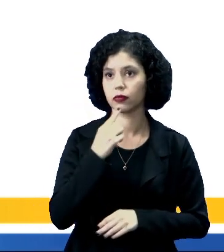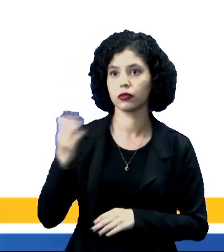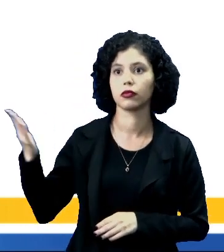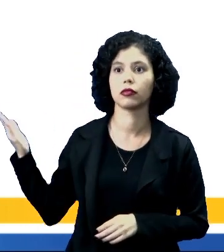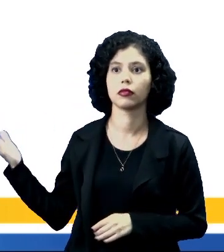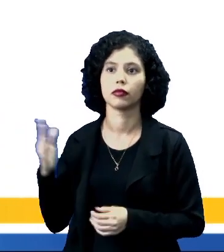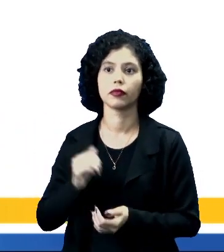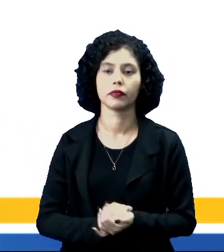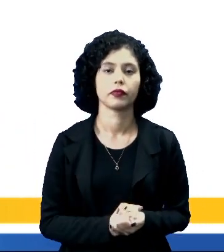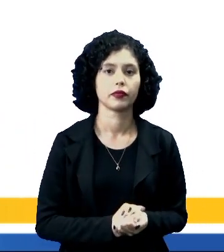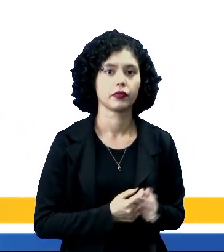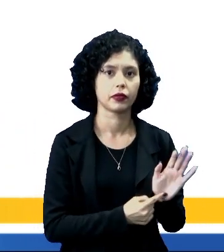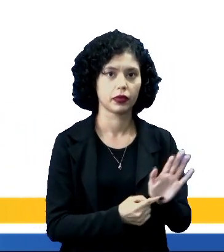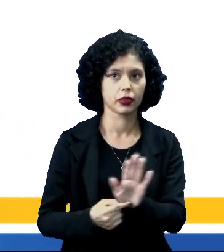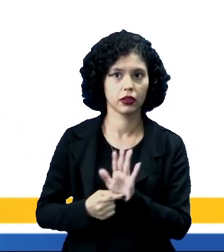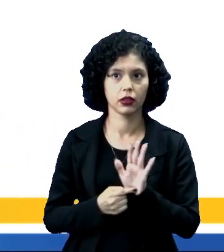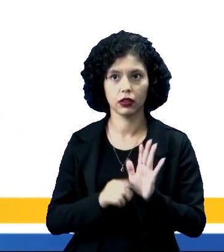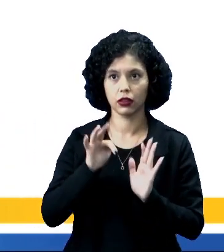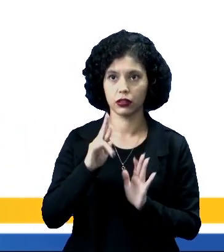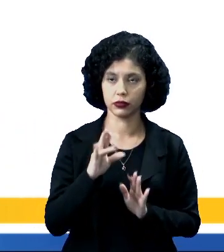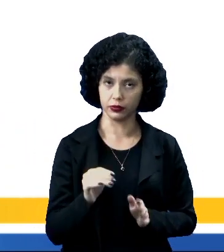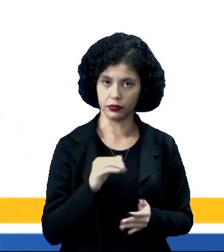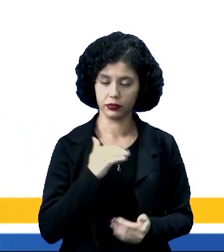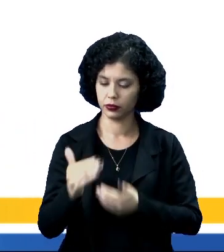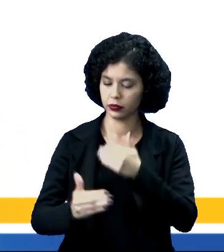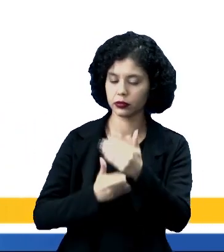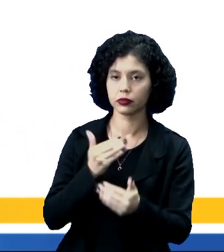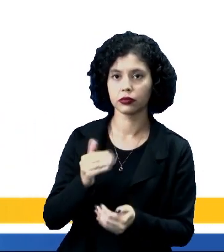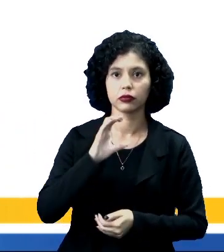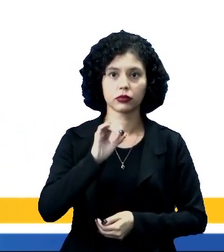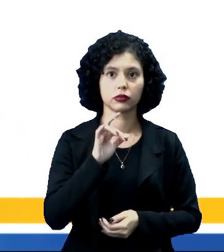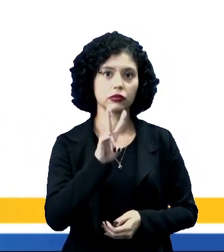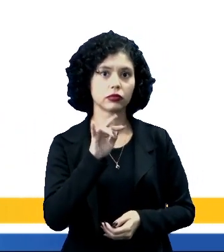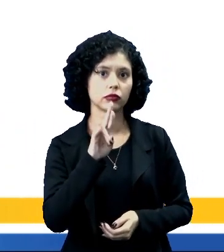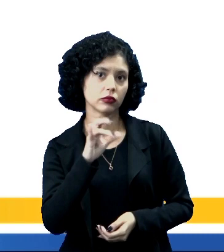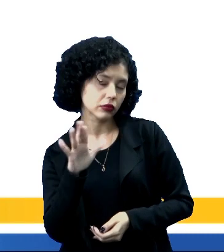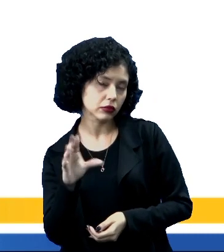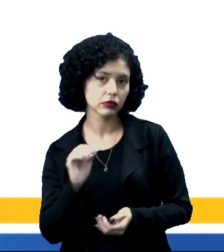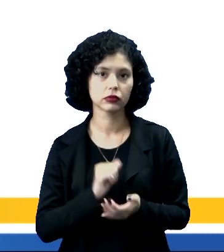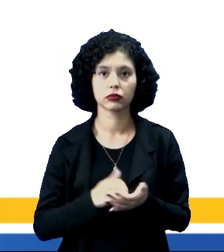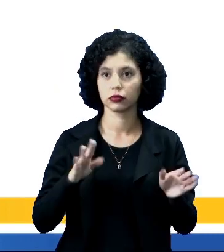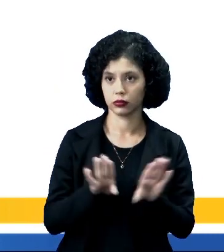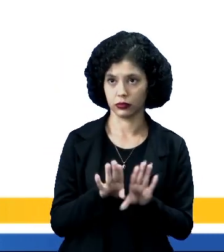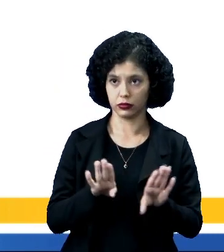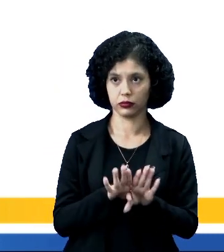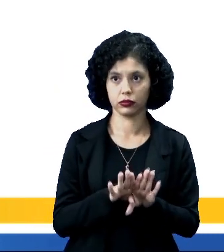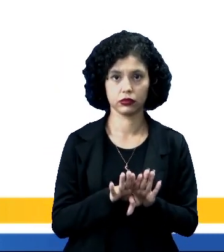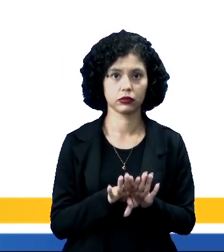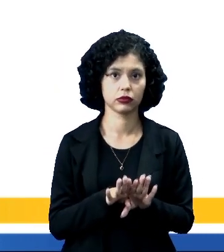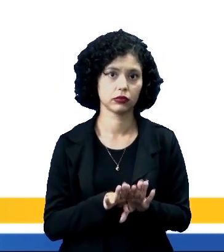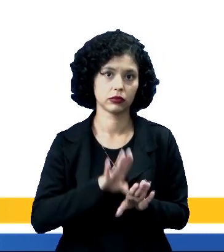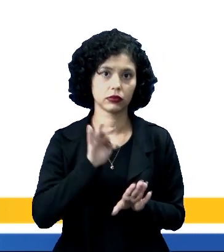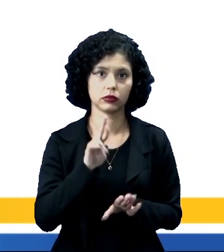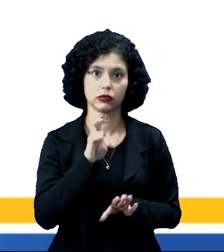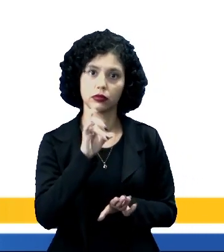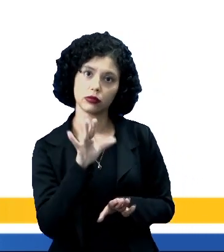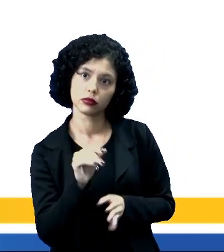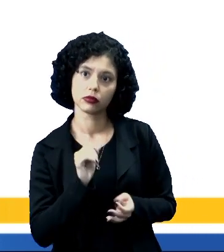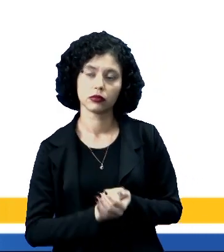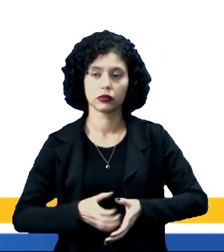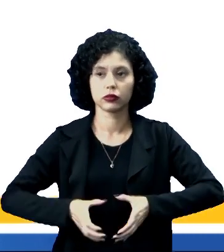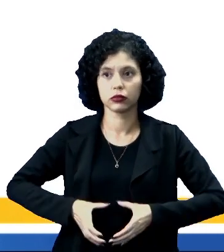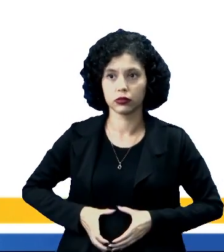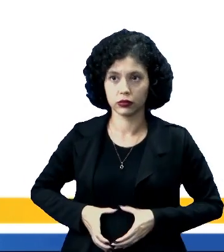a representação de endométrio durante o processo de ovulação E também o endométrio